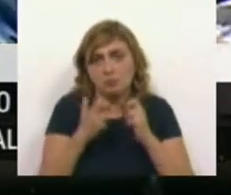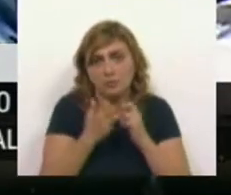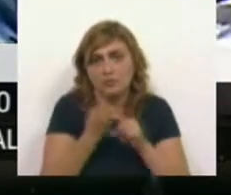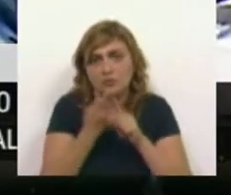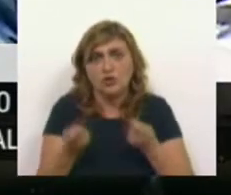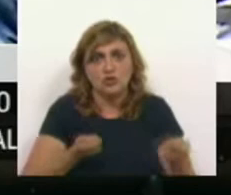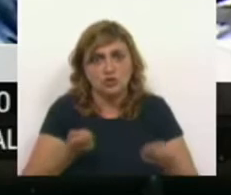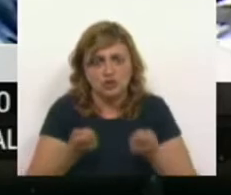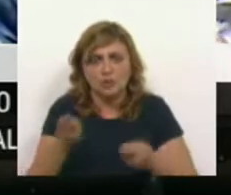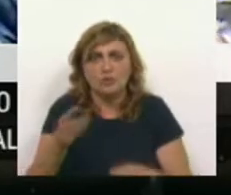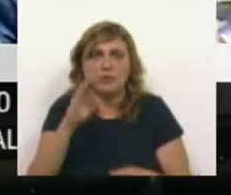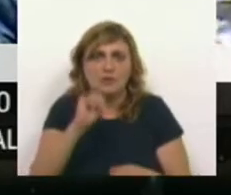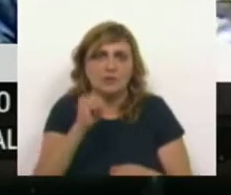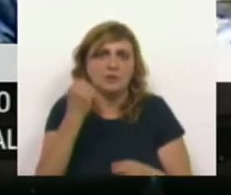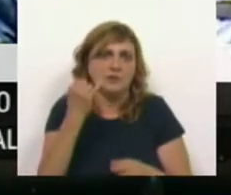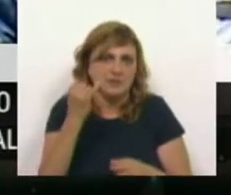da gestão do Siresp e,